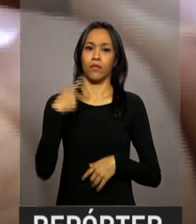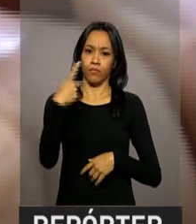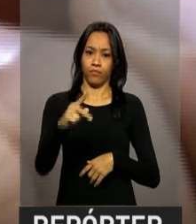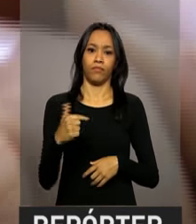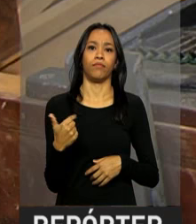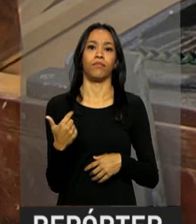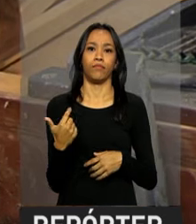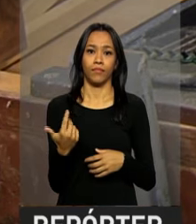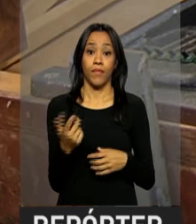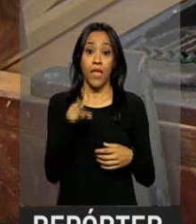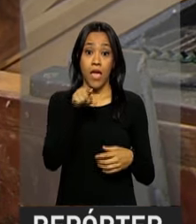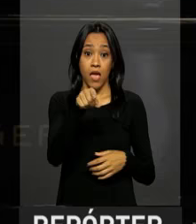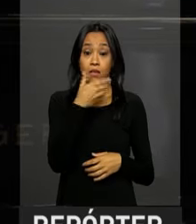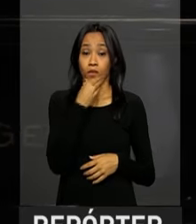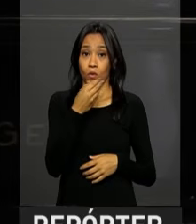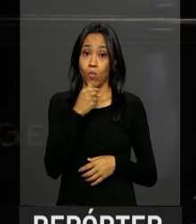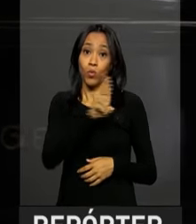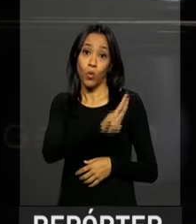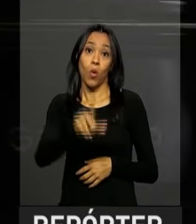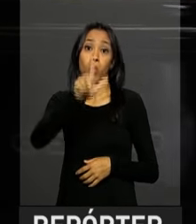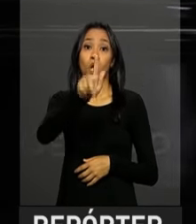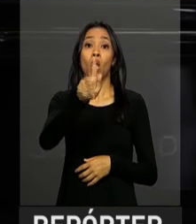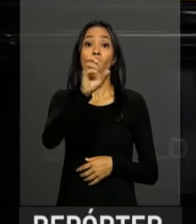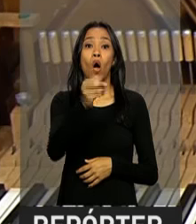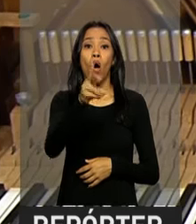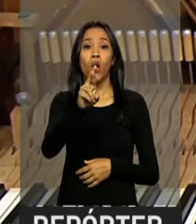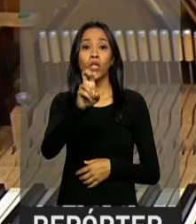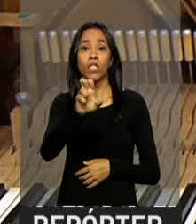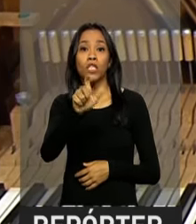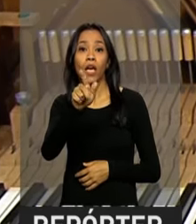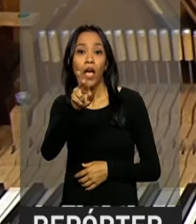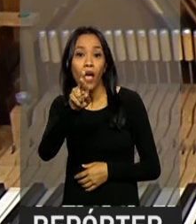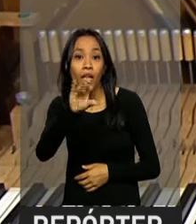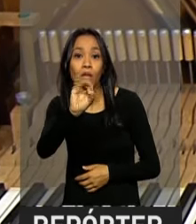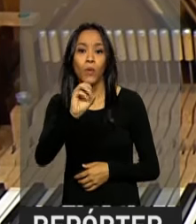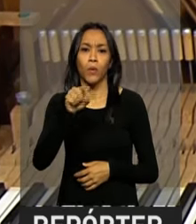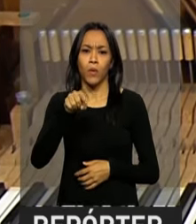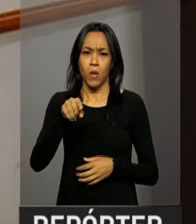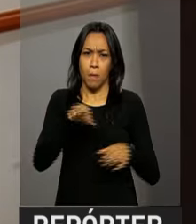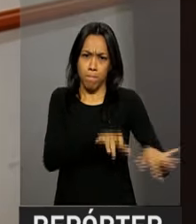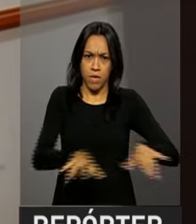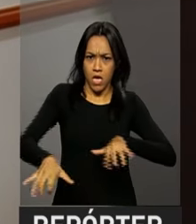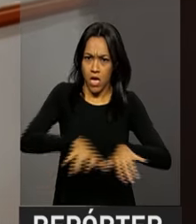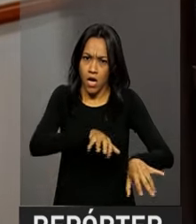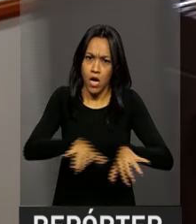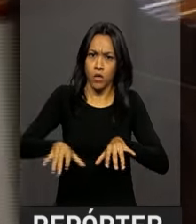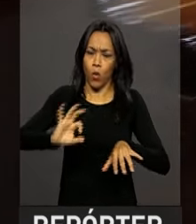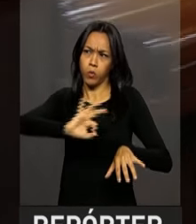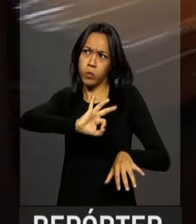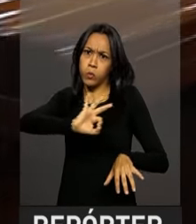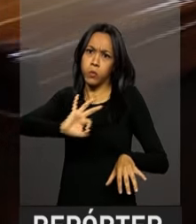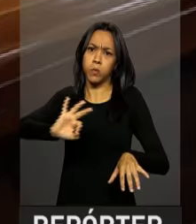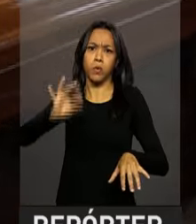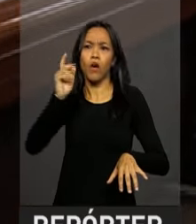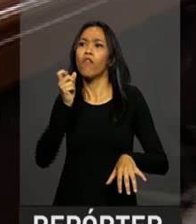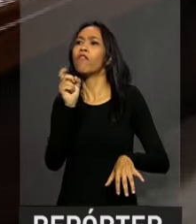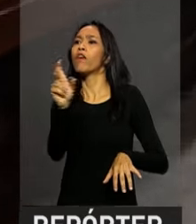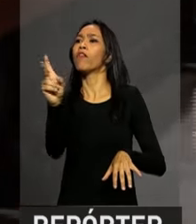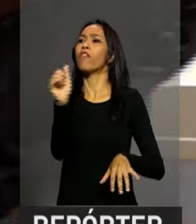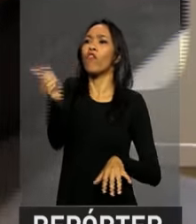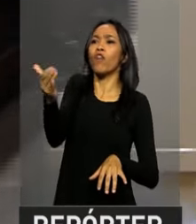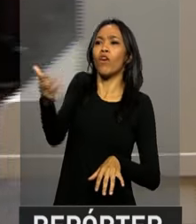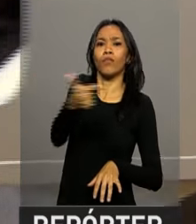trabalho Rogério compra peças alguns pianos são considerados relíquias hoje o acervo pessoal já conta com